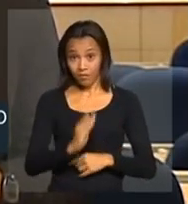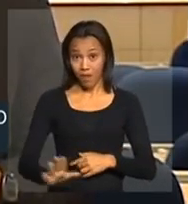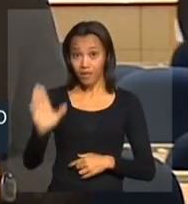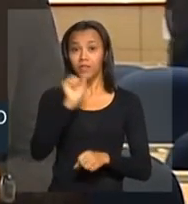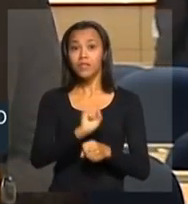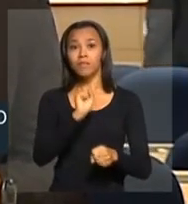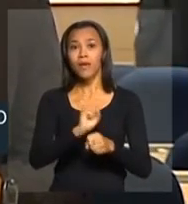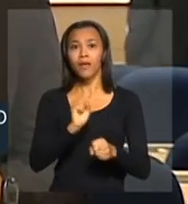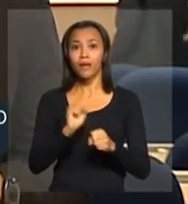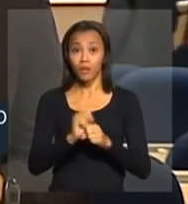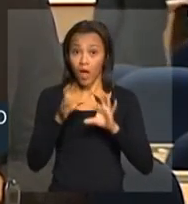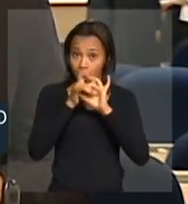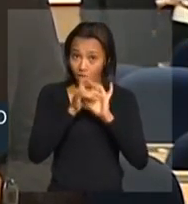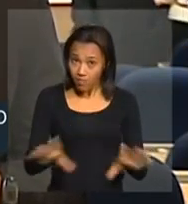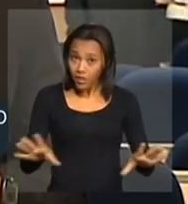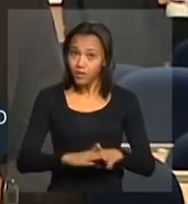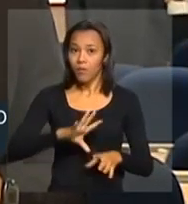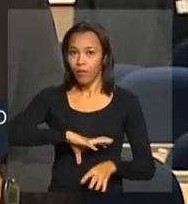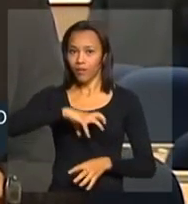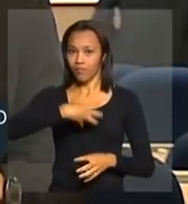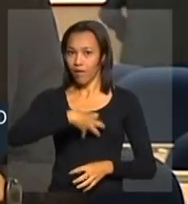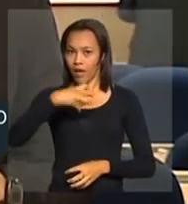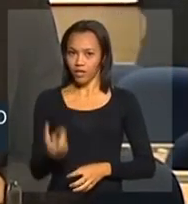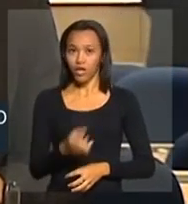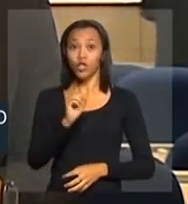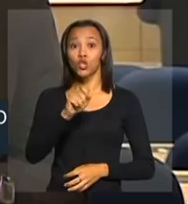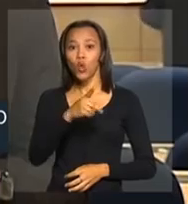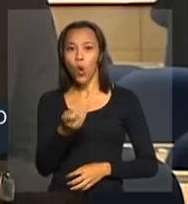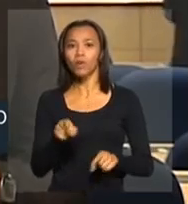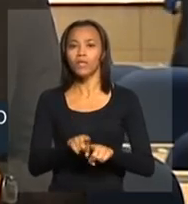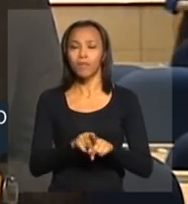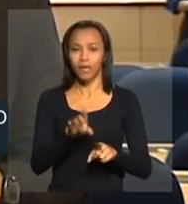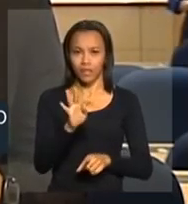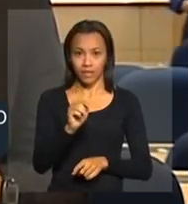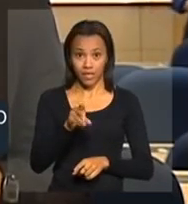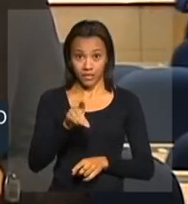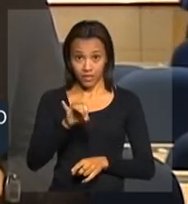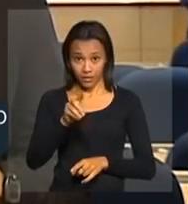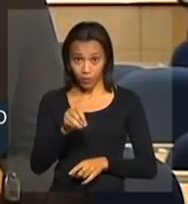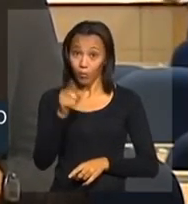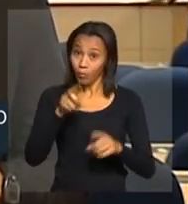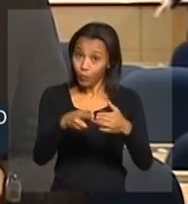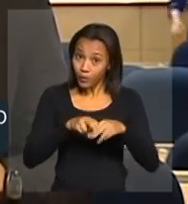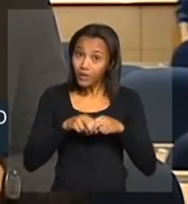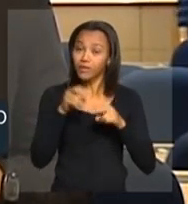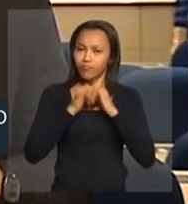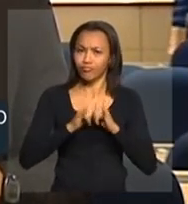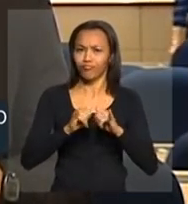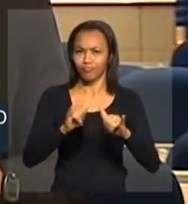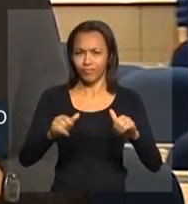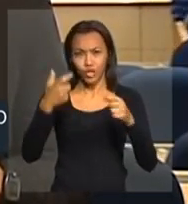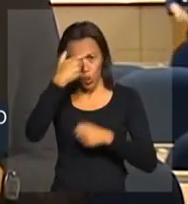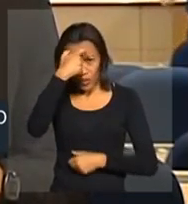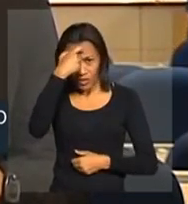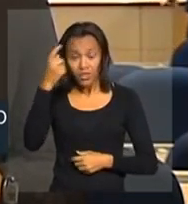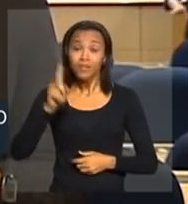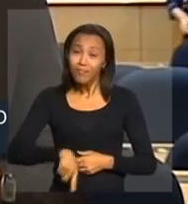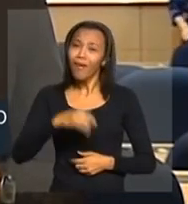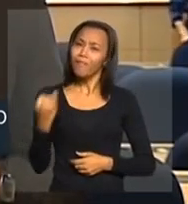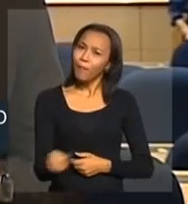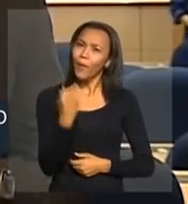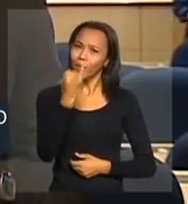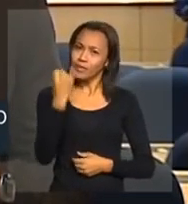de autorizações para retirar de órgãos e tecidos. Por isso, a campanha nacional de conscientização sobre a